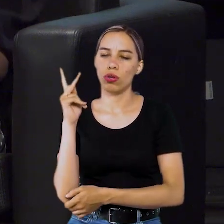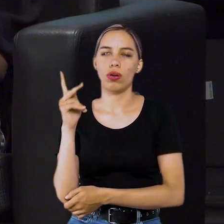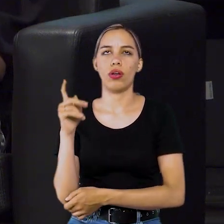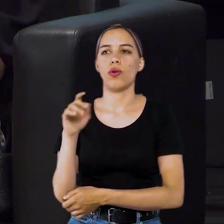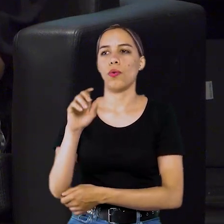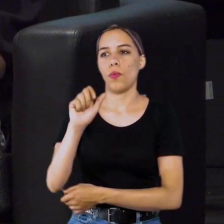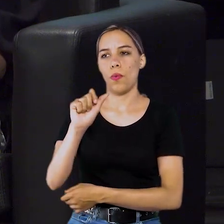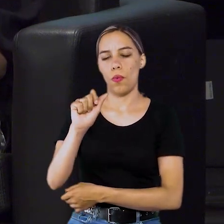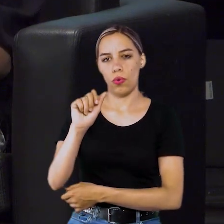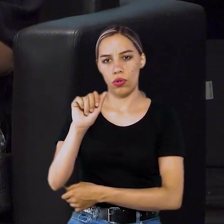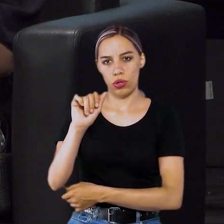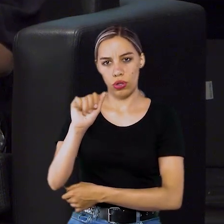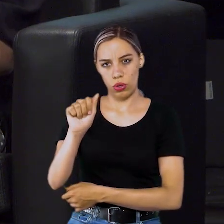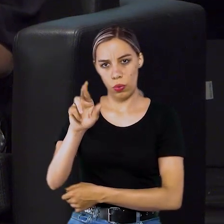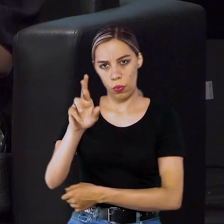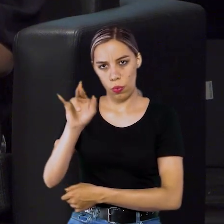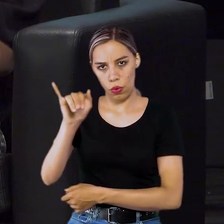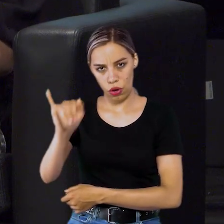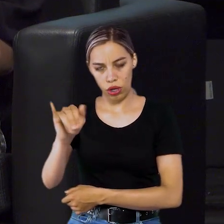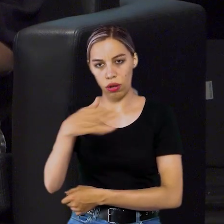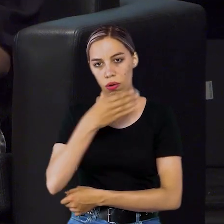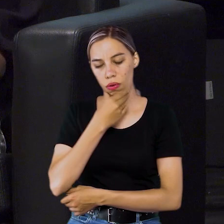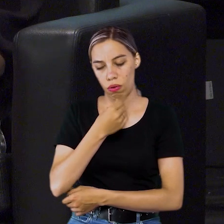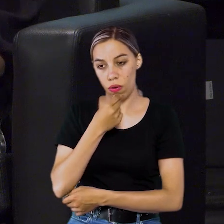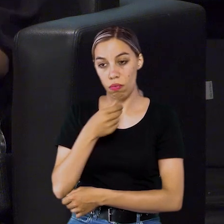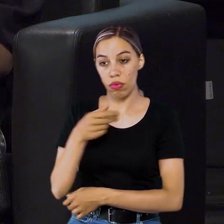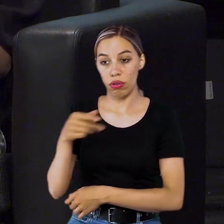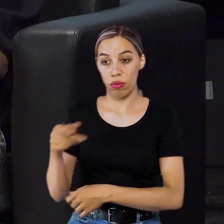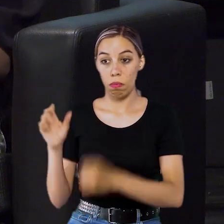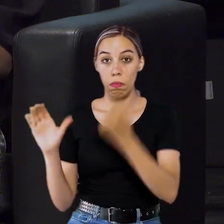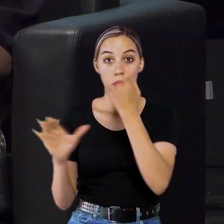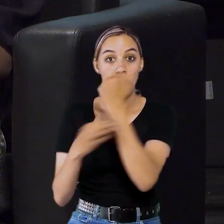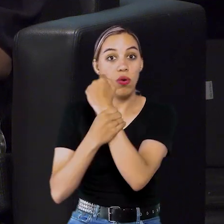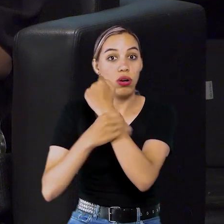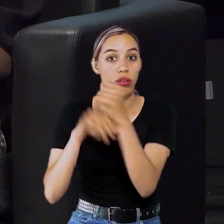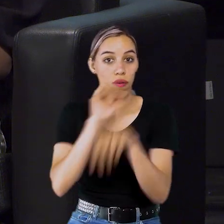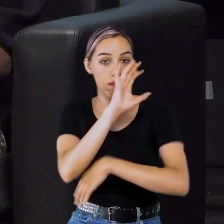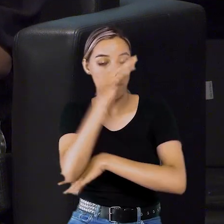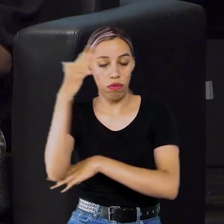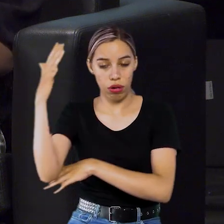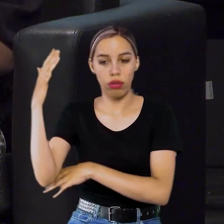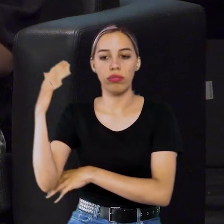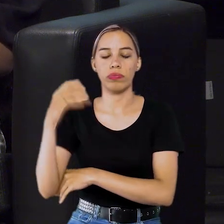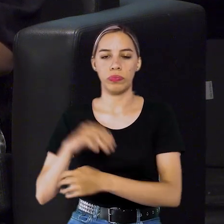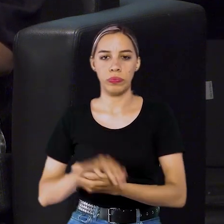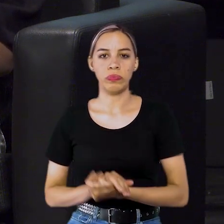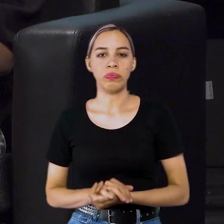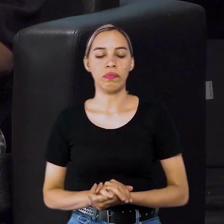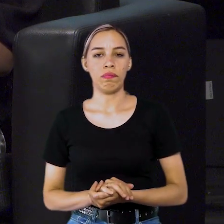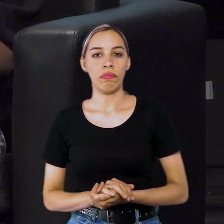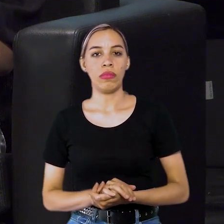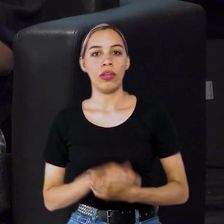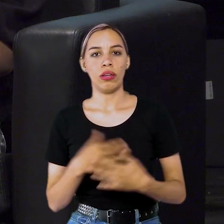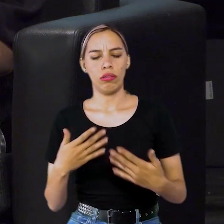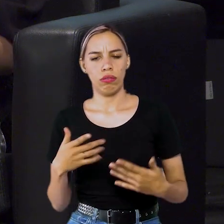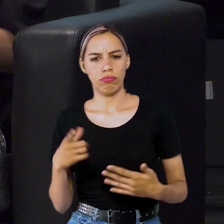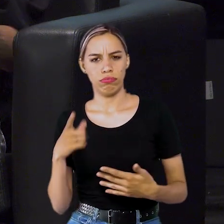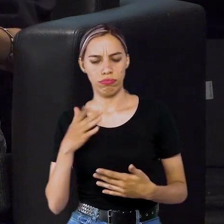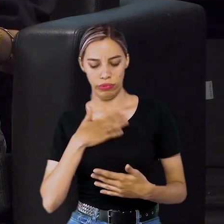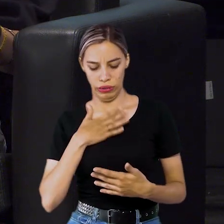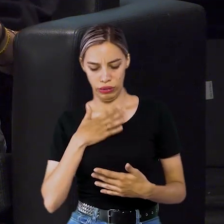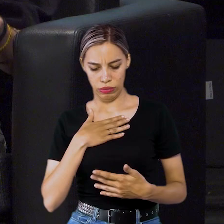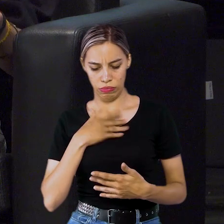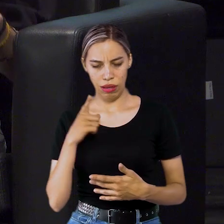um guardião da floresta, né, mas que não é uma história que só acontece lá, né? E para mim existe